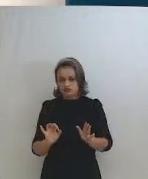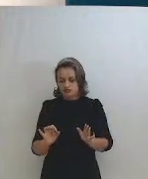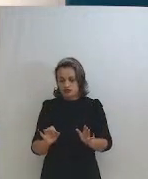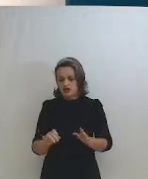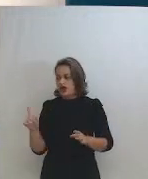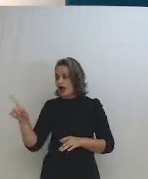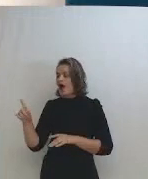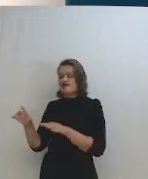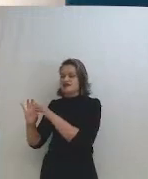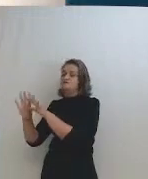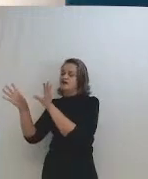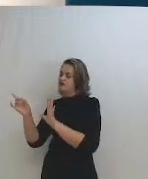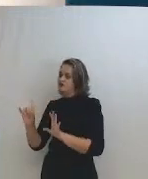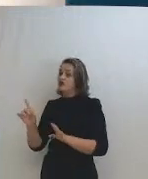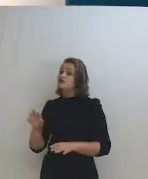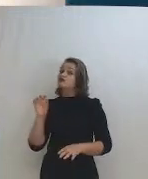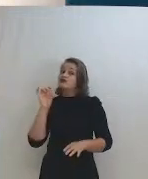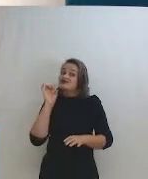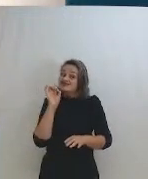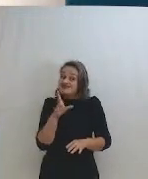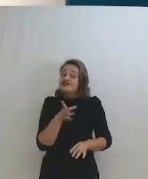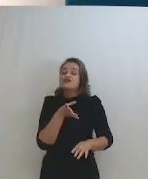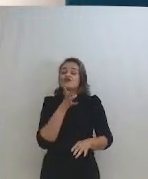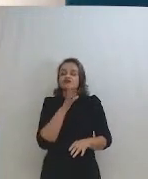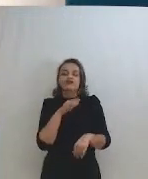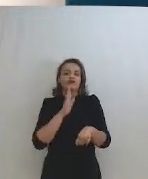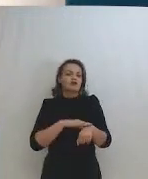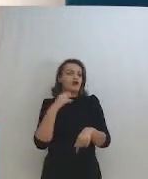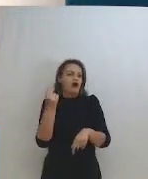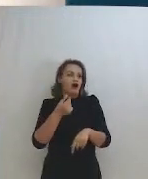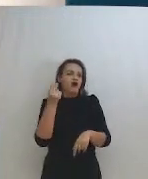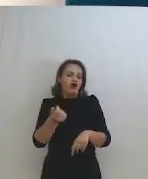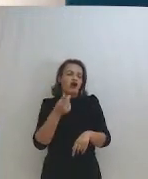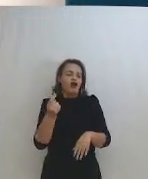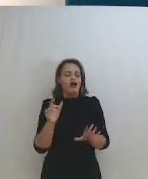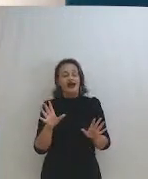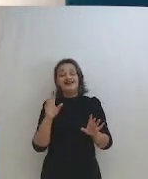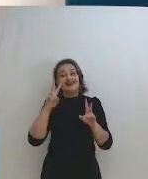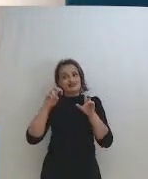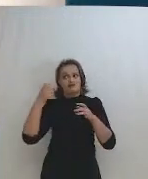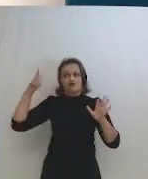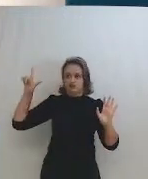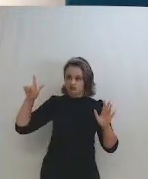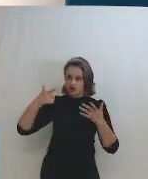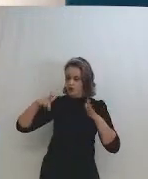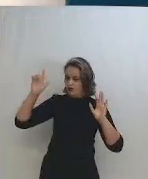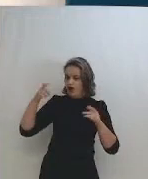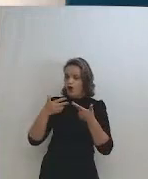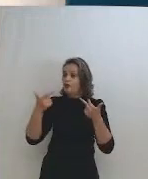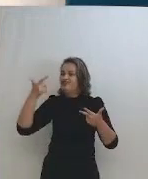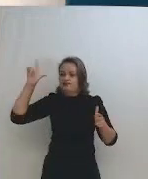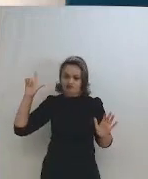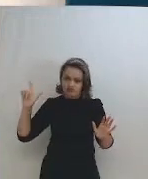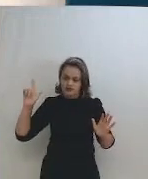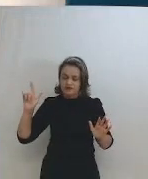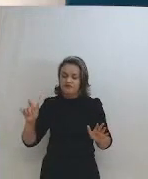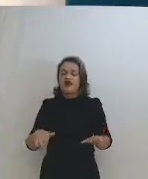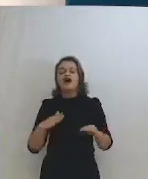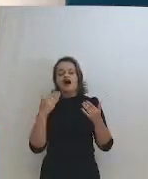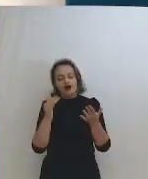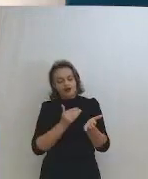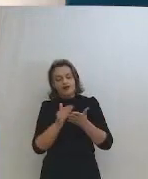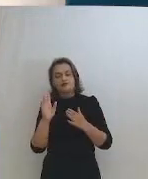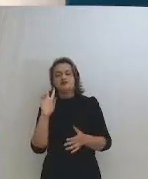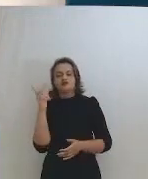houver aí o reconhecimento do excesso do prazo, que é outra questão. Nesse sentido, invoco, inclusive, um habeas corpus do